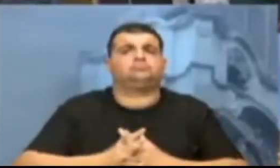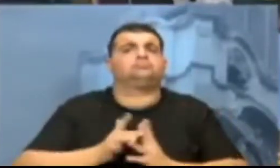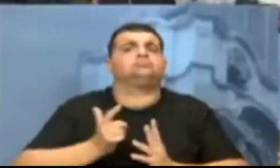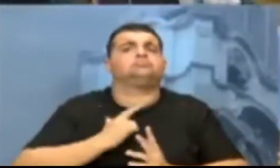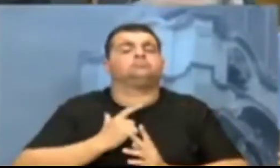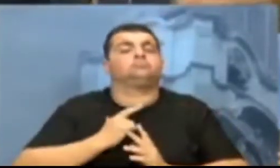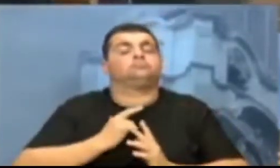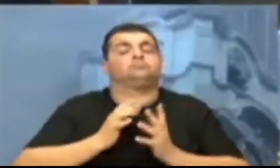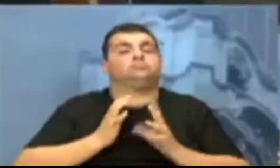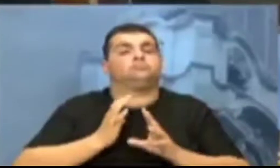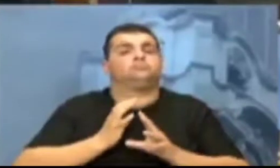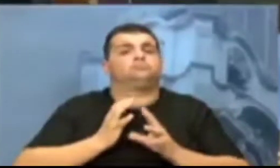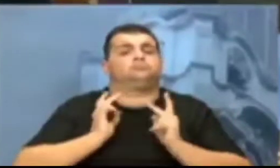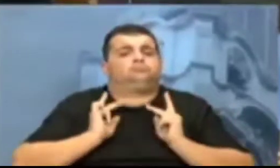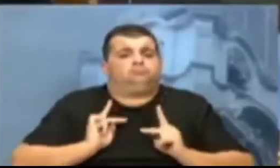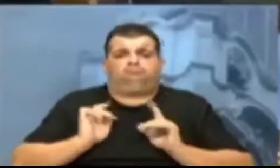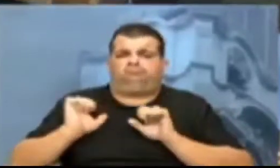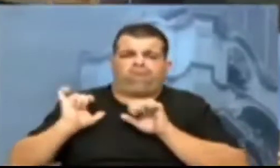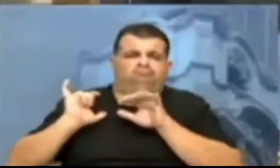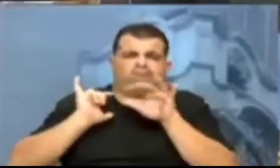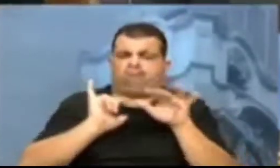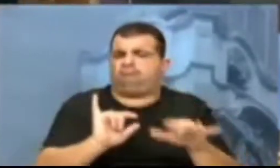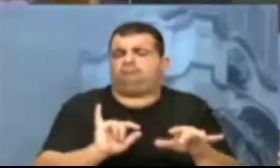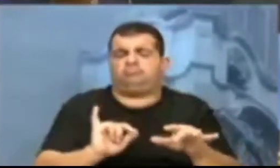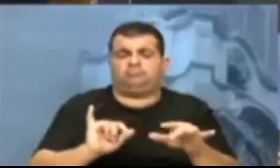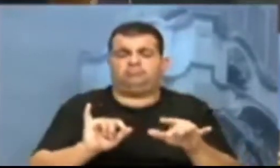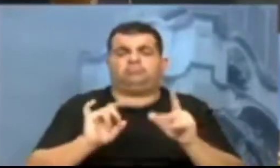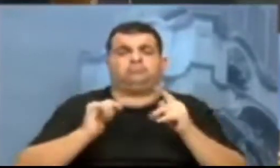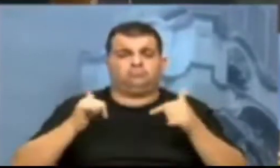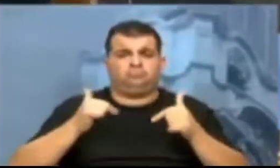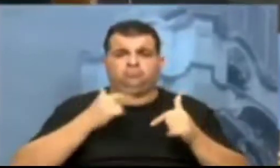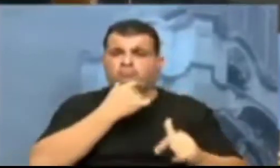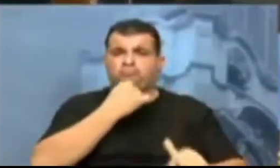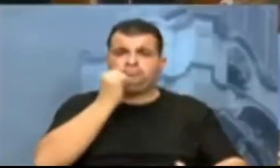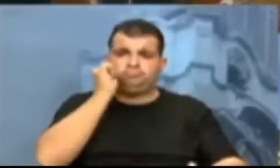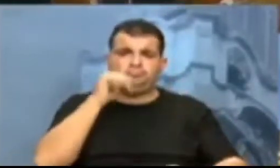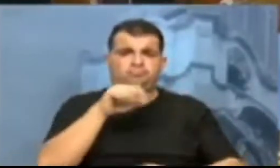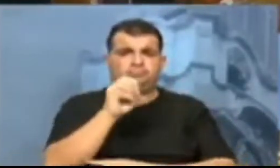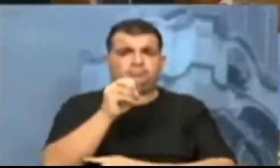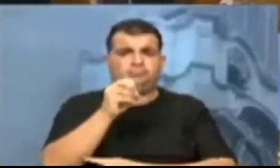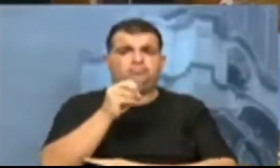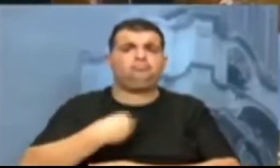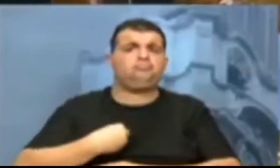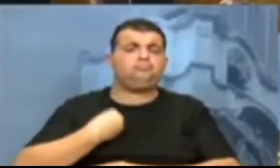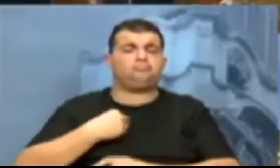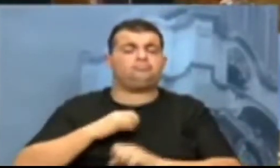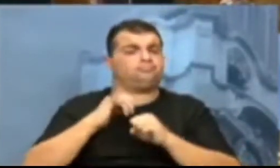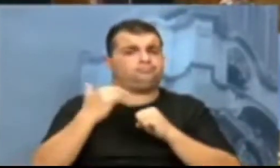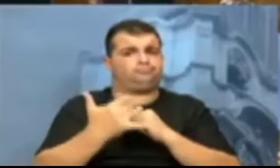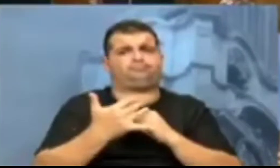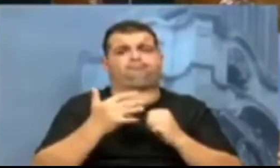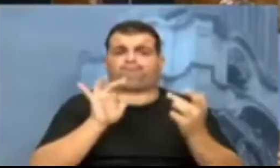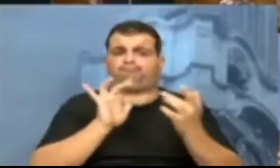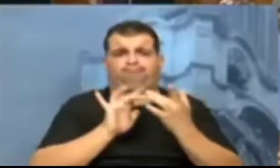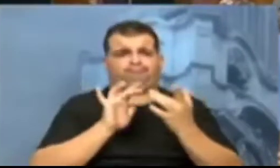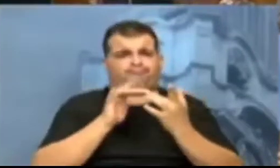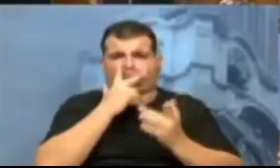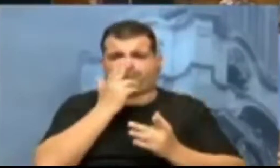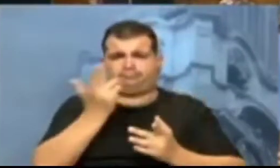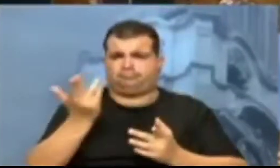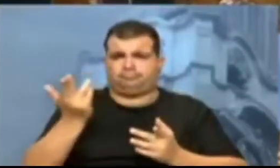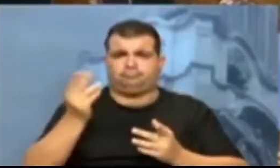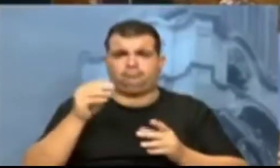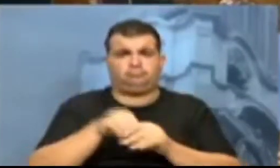uma superlotação que expõe os trabalhadores e trabalhadoras de Porto Alegre à Covid. Dentro